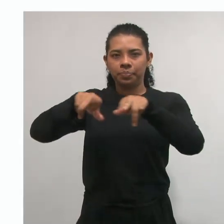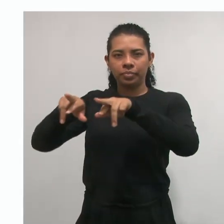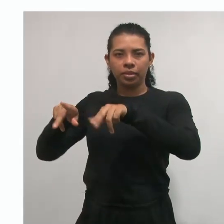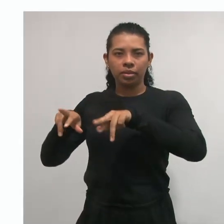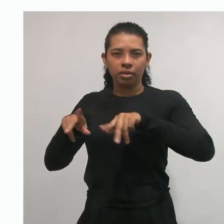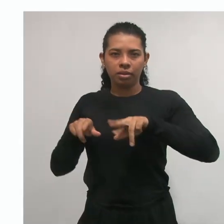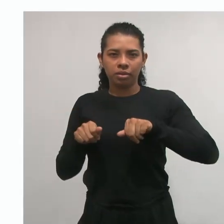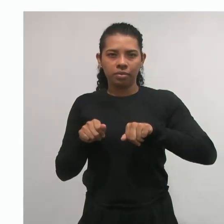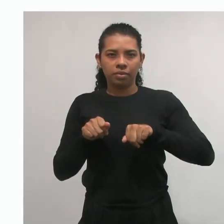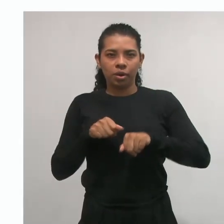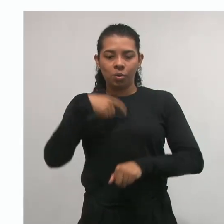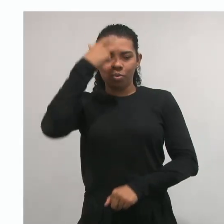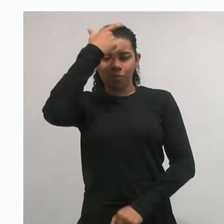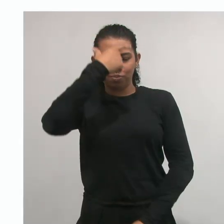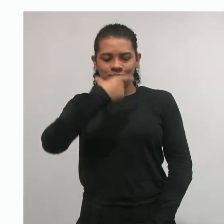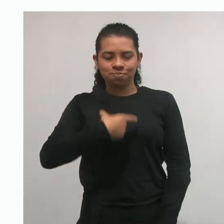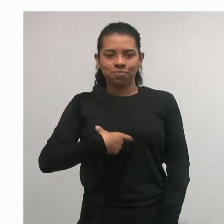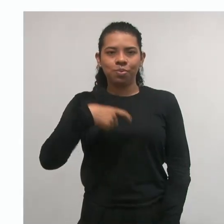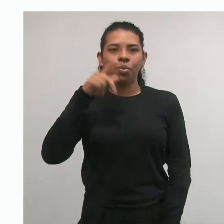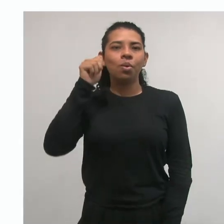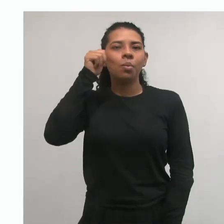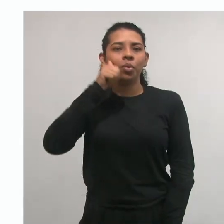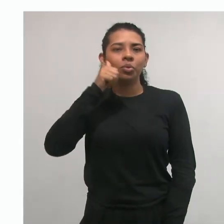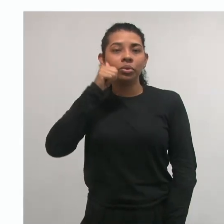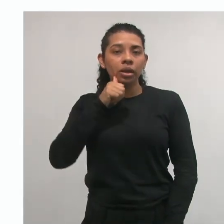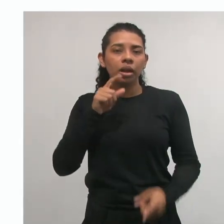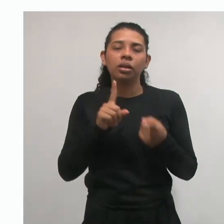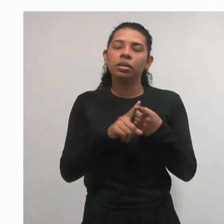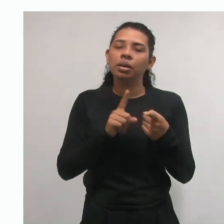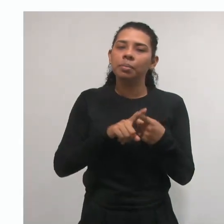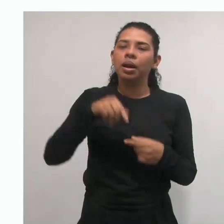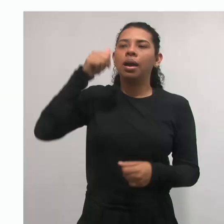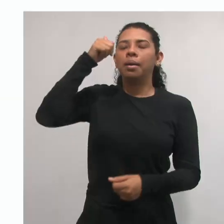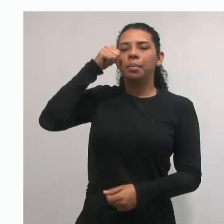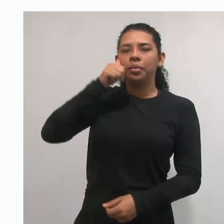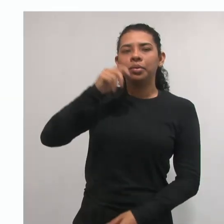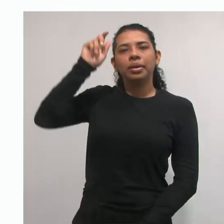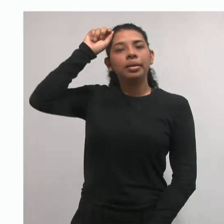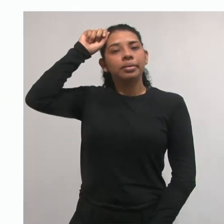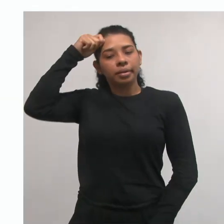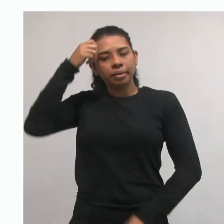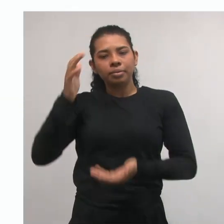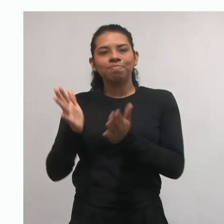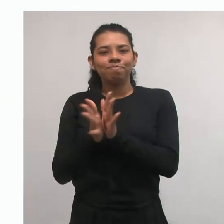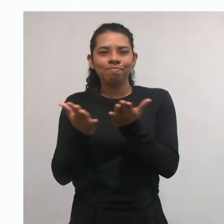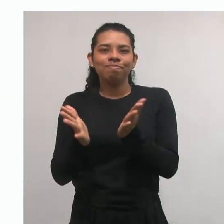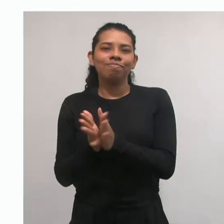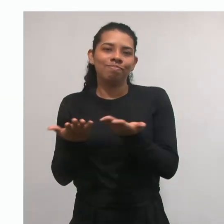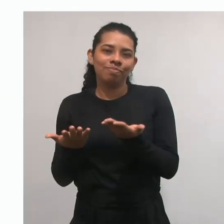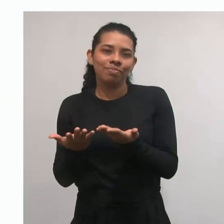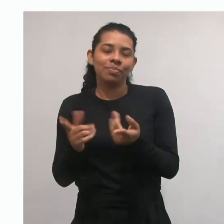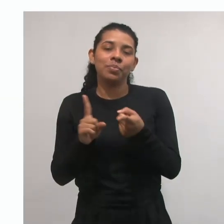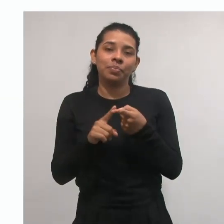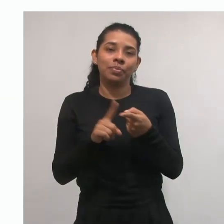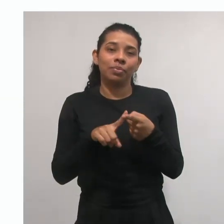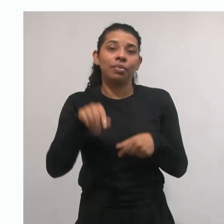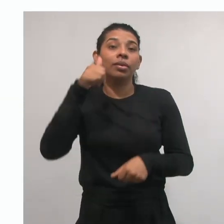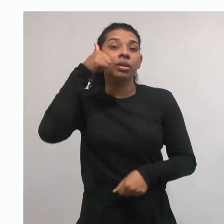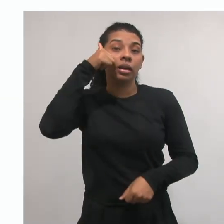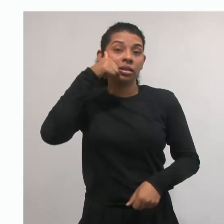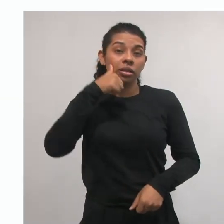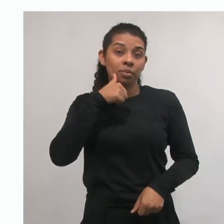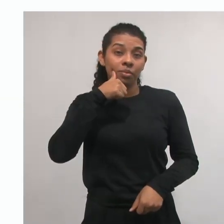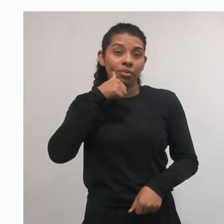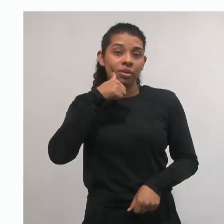uma diferença entre ser mulher negra e pobre,